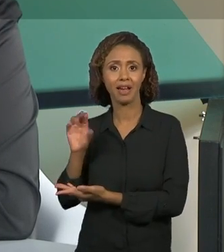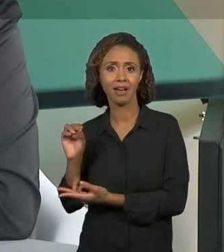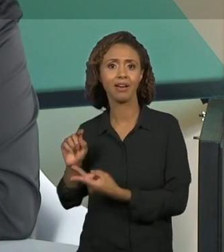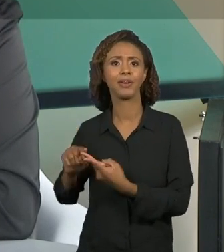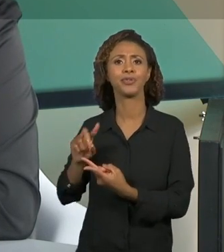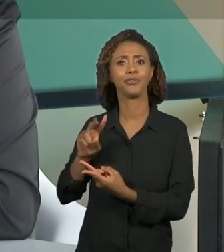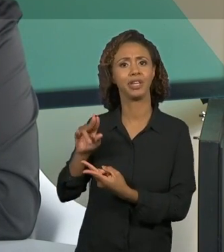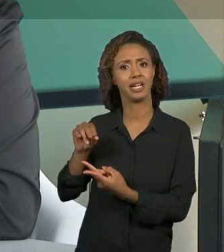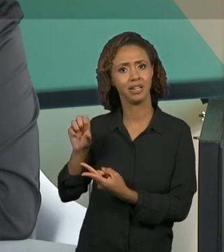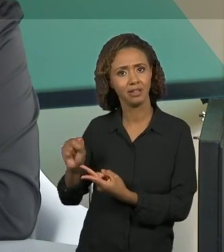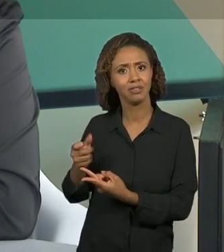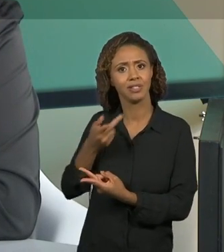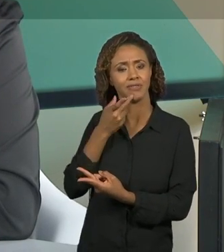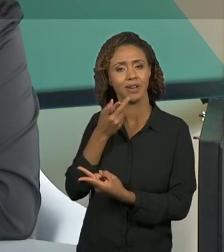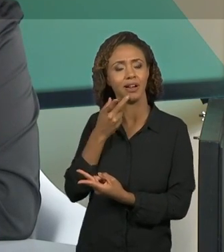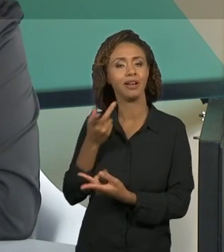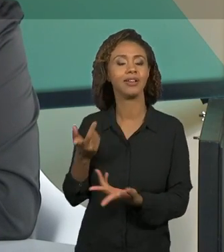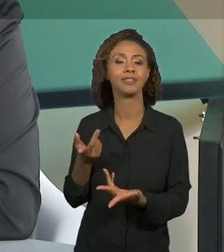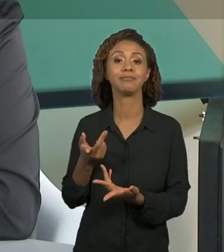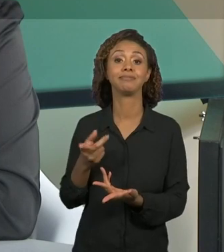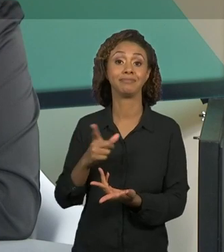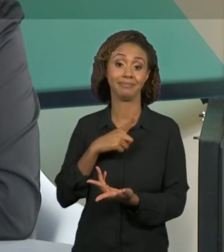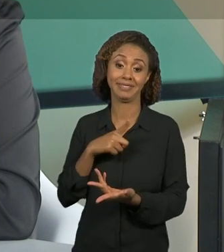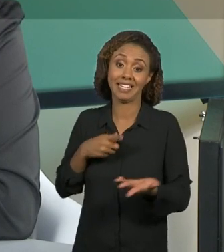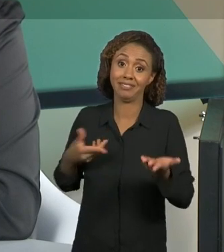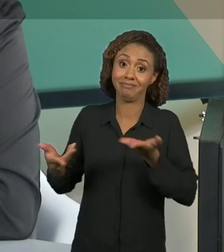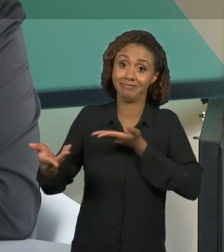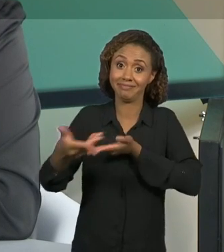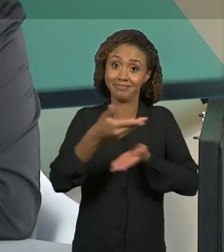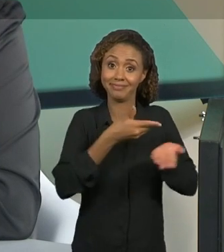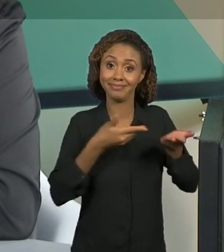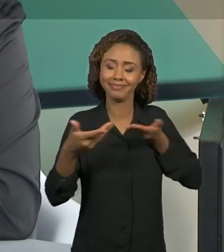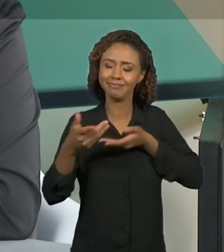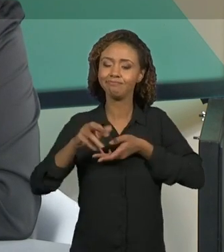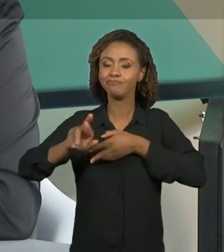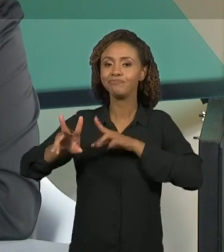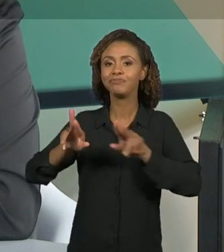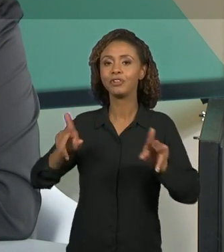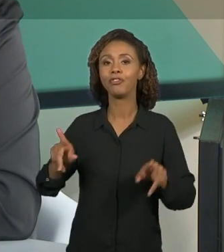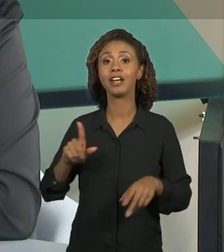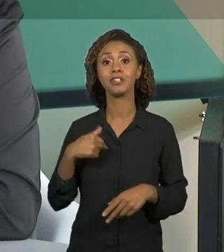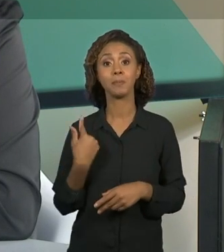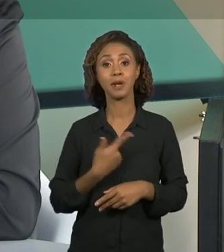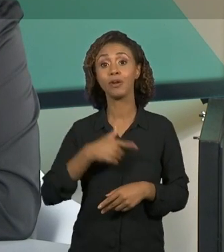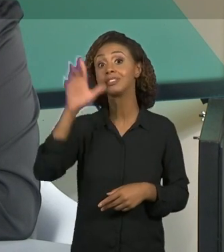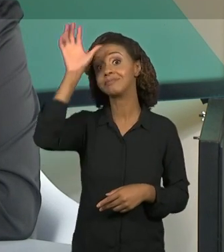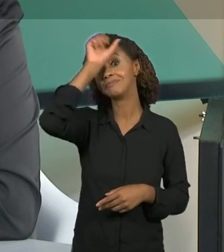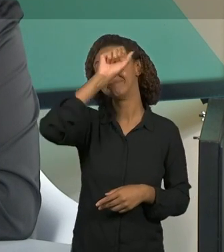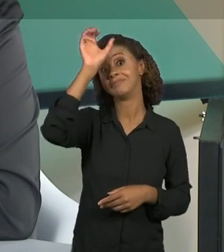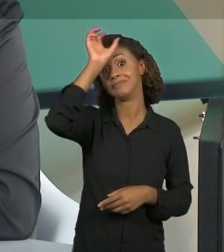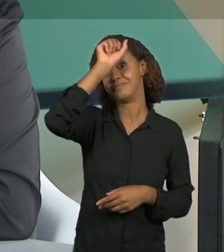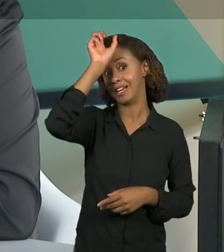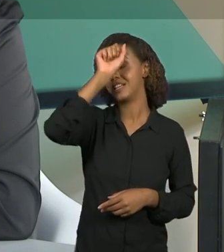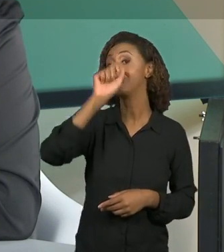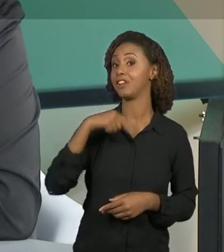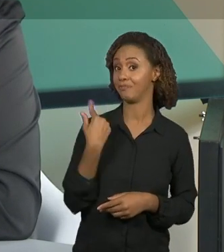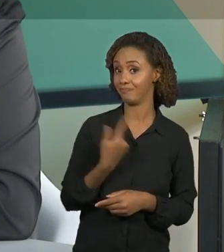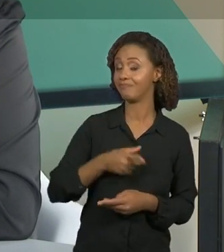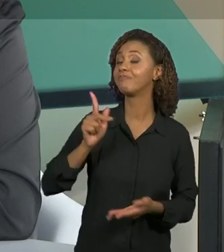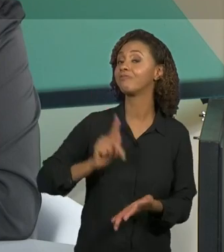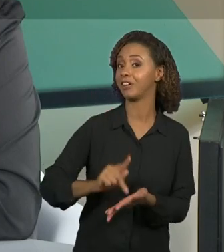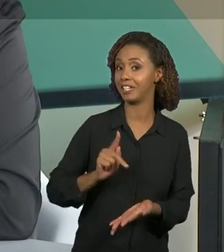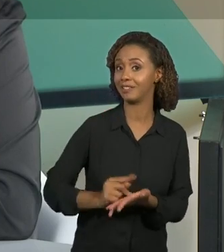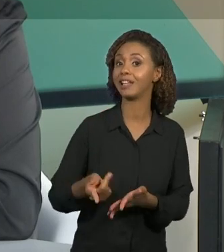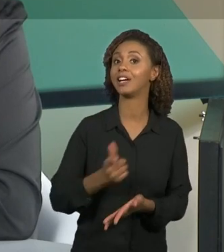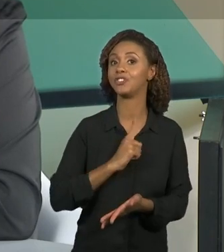próprio vinícius eu acho que assim são interações diferentes né e assim tem sido uma aprendizagem muito grande para todos nós de novo